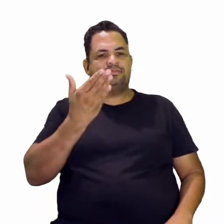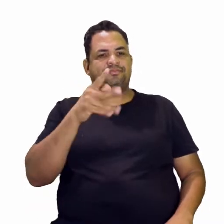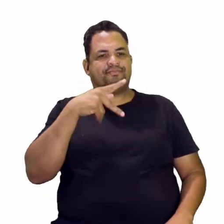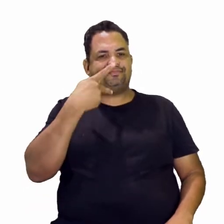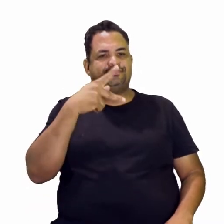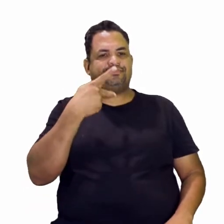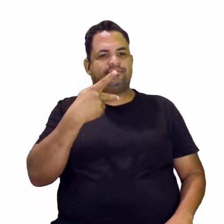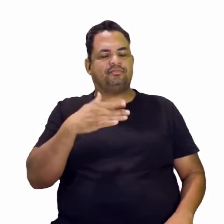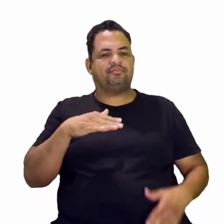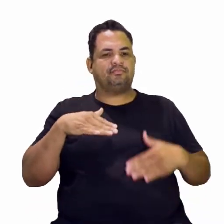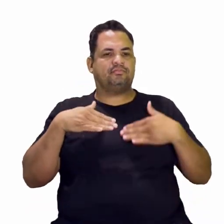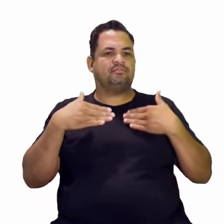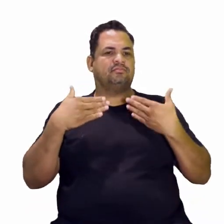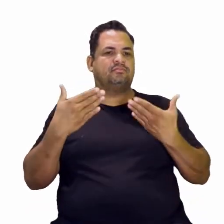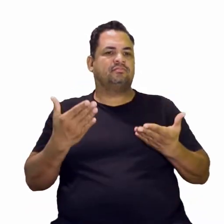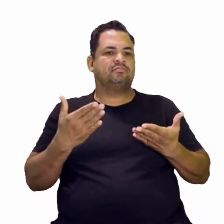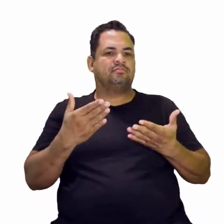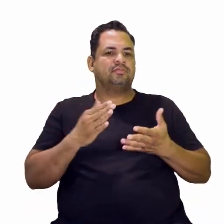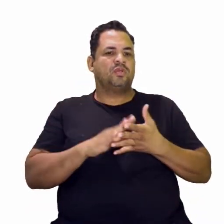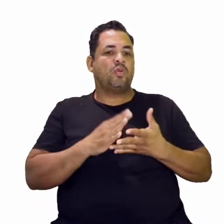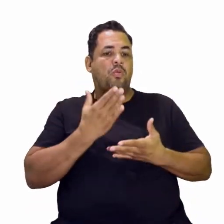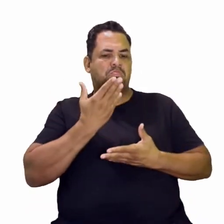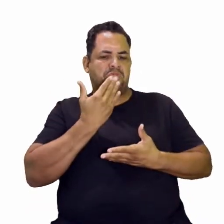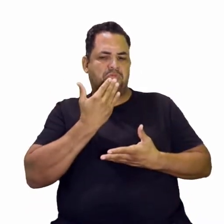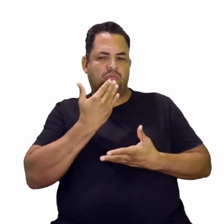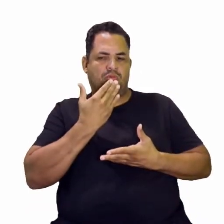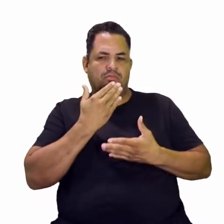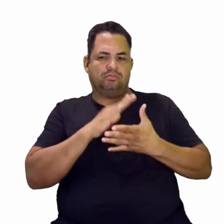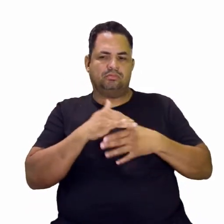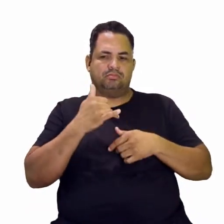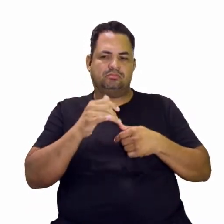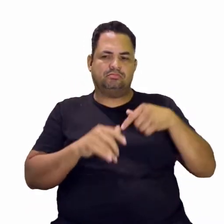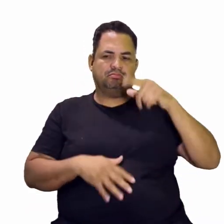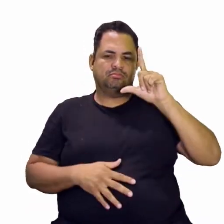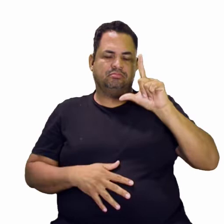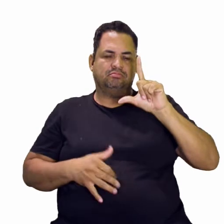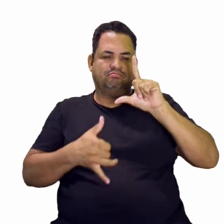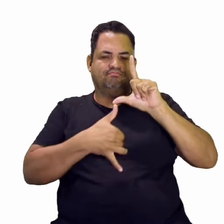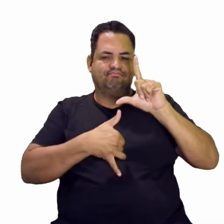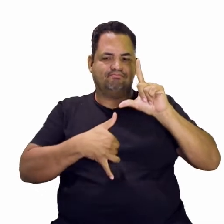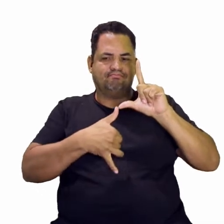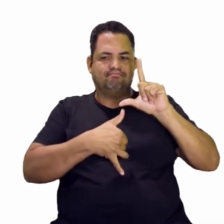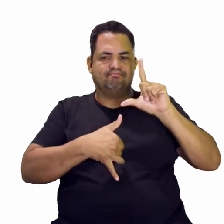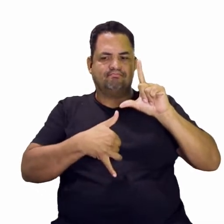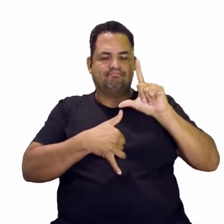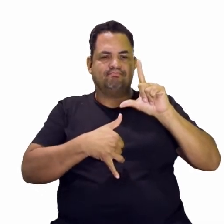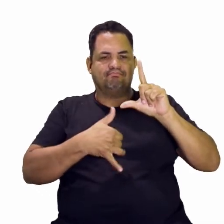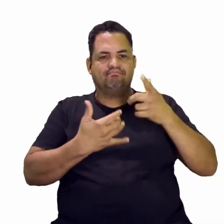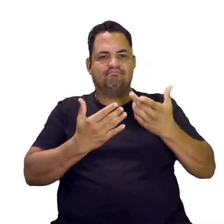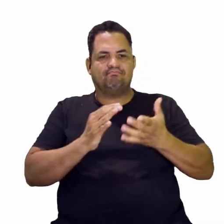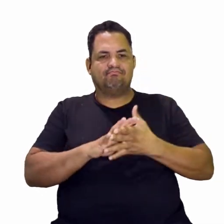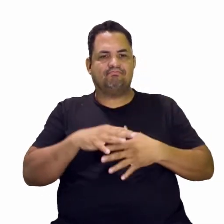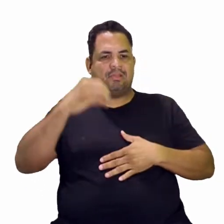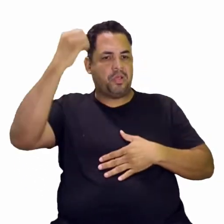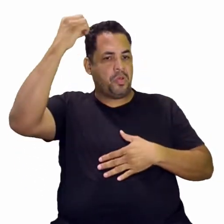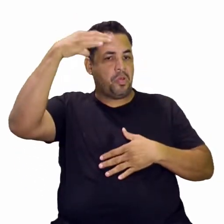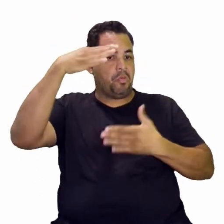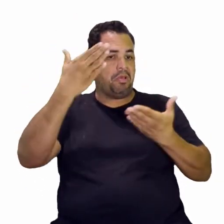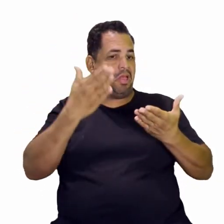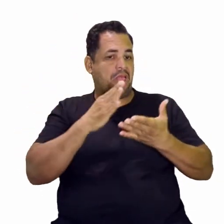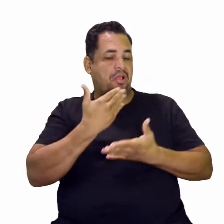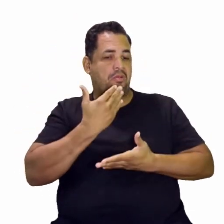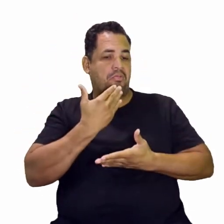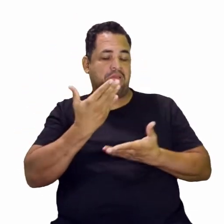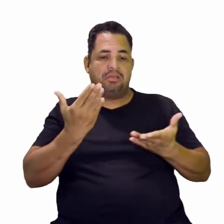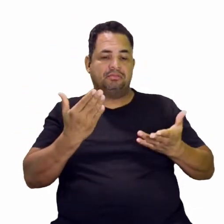né? Quando a gente exagera, aí a gente taca a culpa na comida. É porque, né,